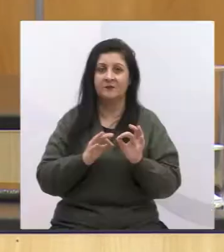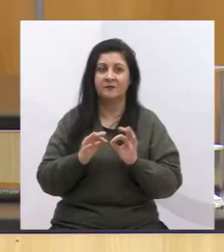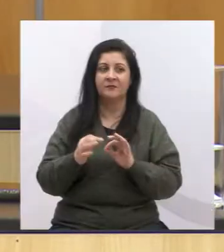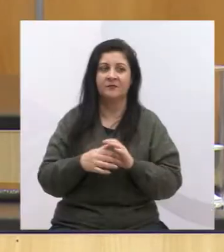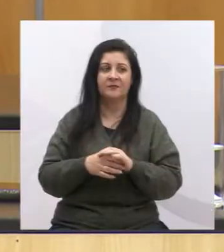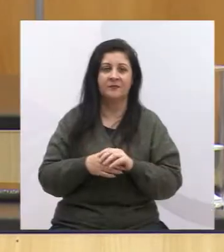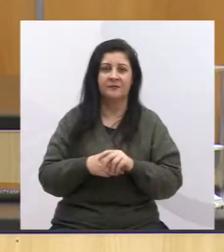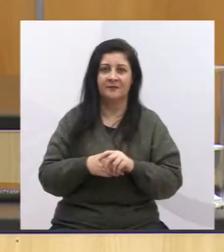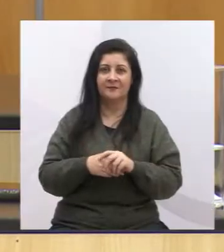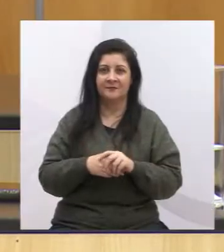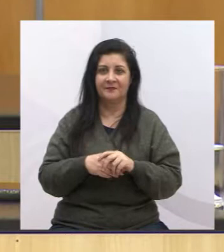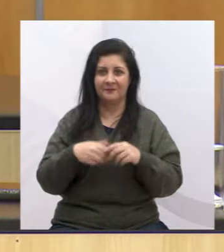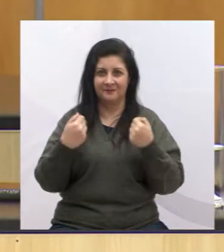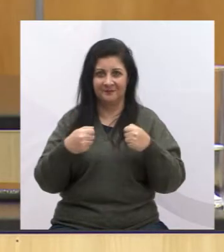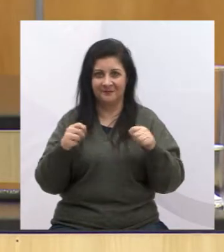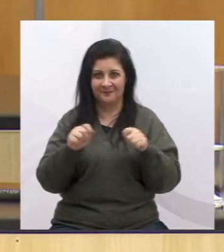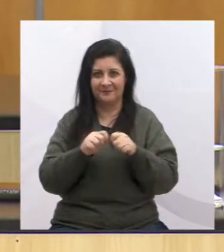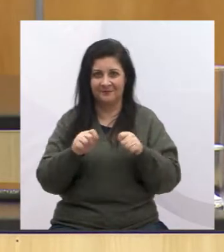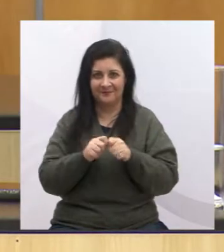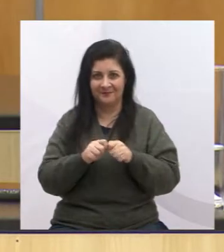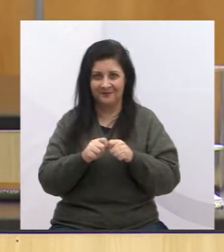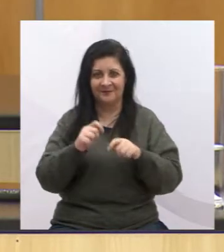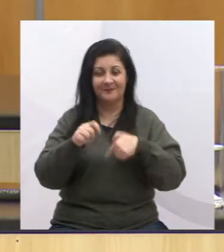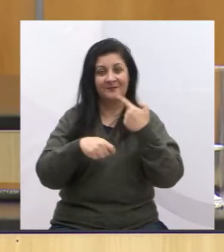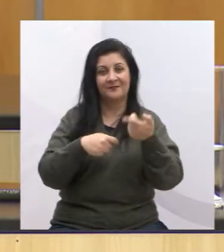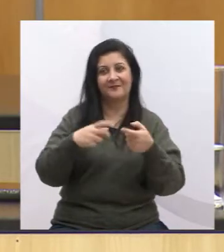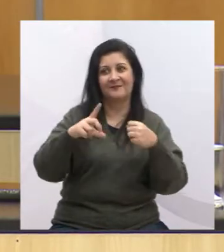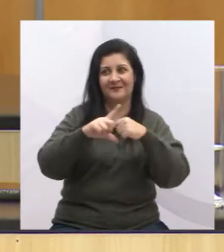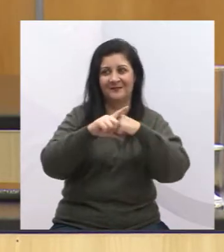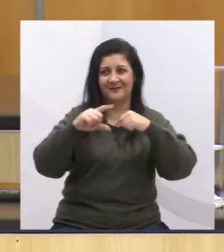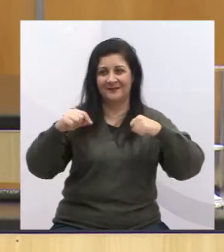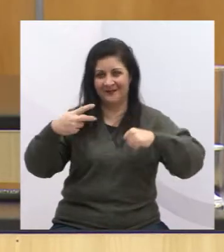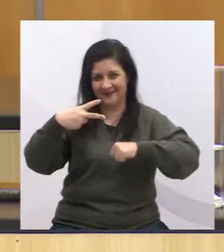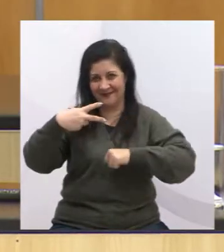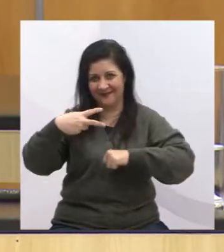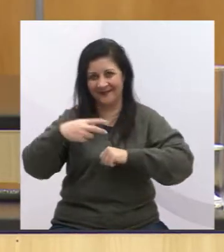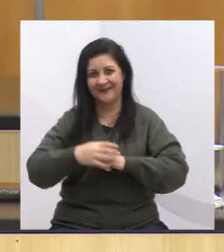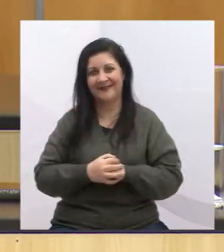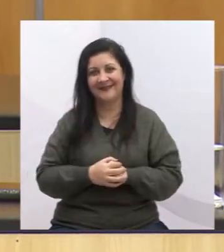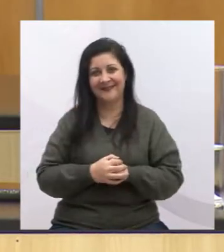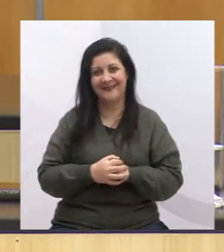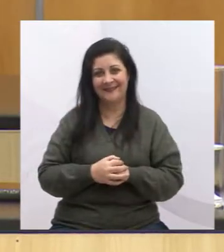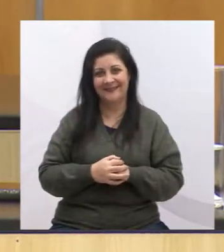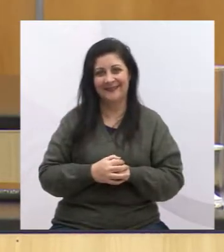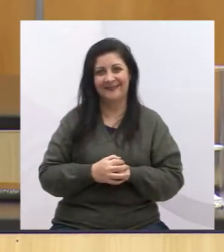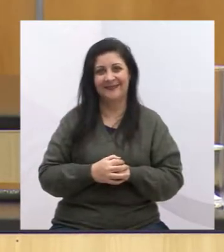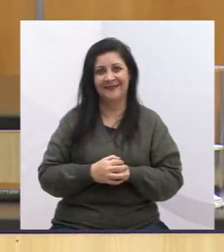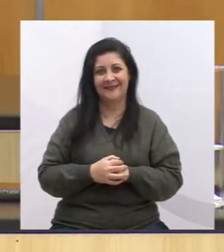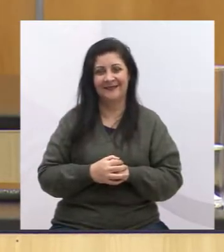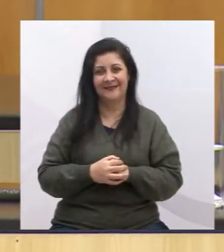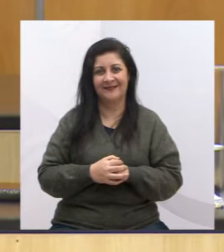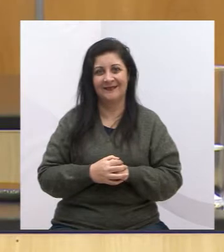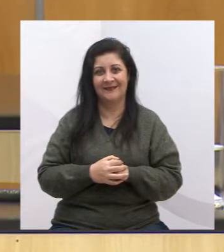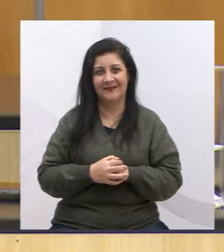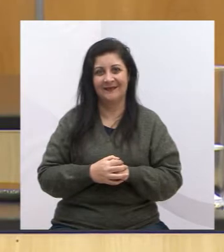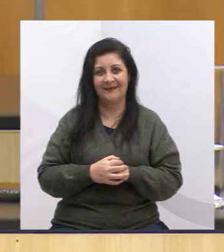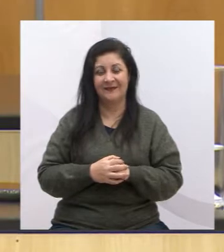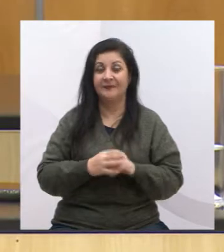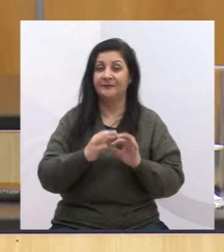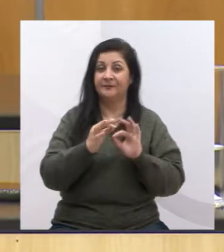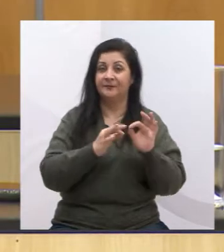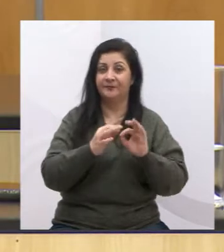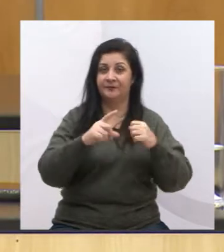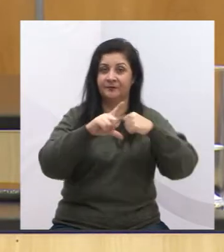ter sido feita após o artigo 2º e 3º, assim a expressão, o desconto estabelecido no